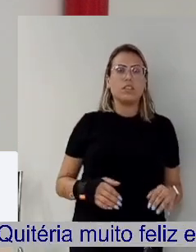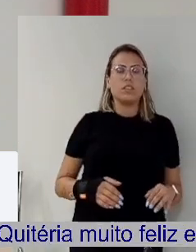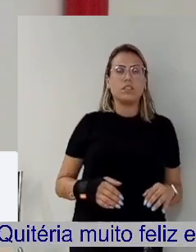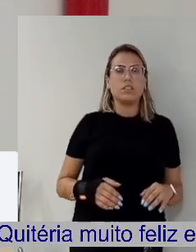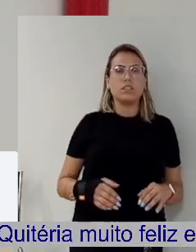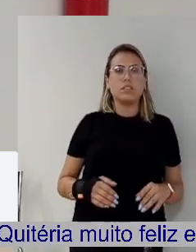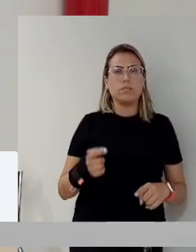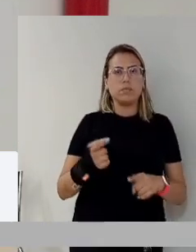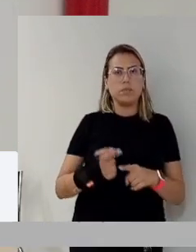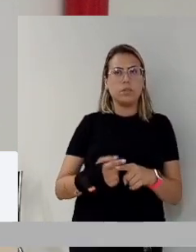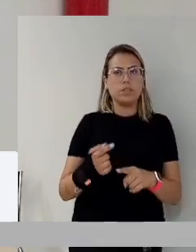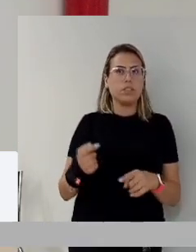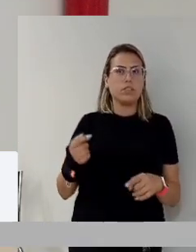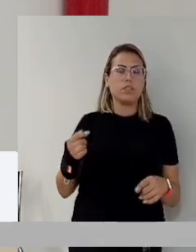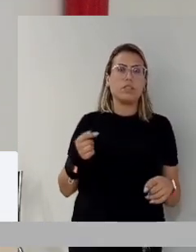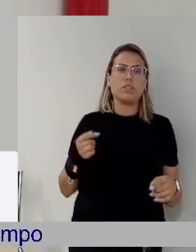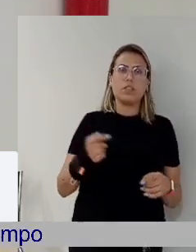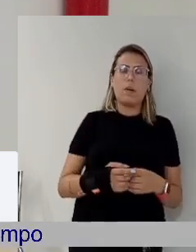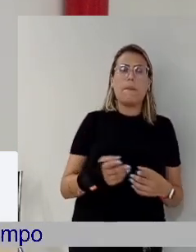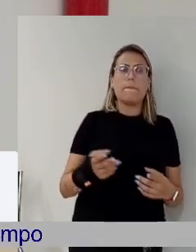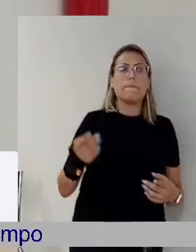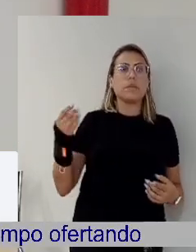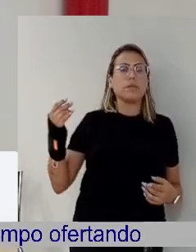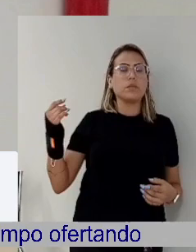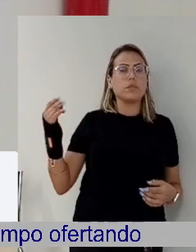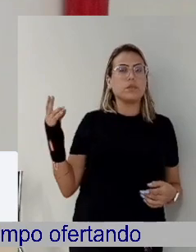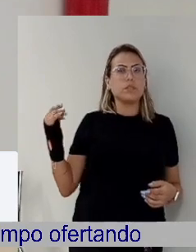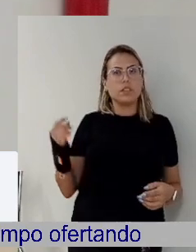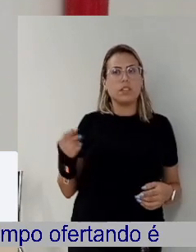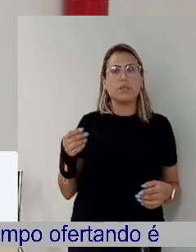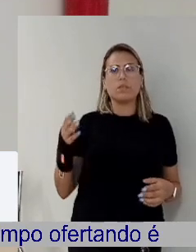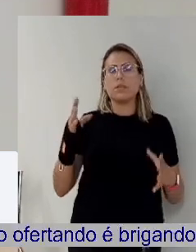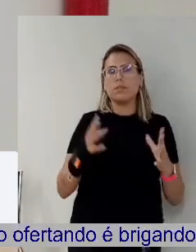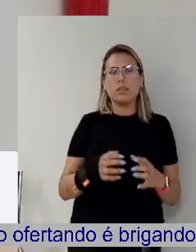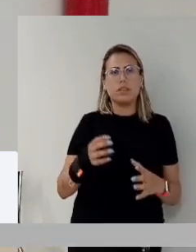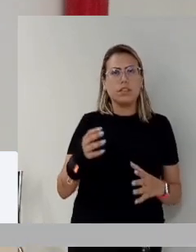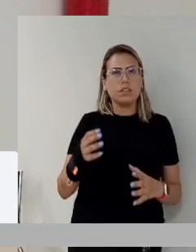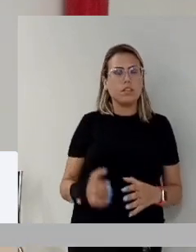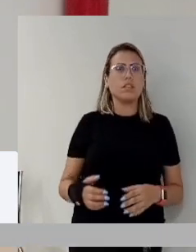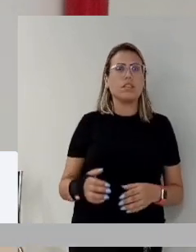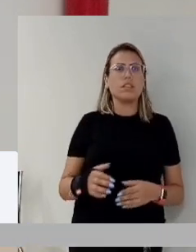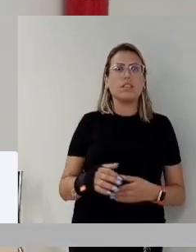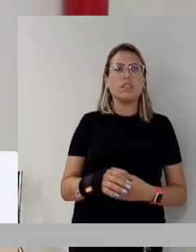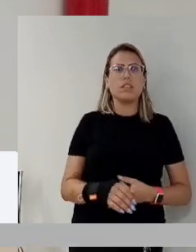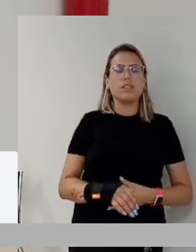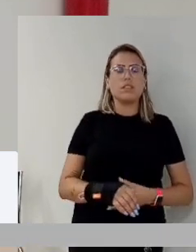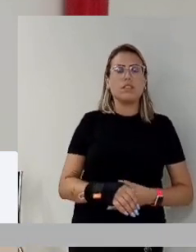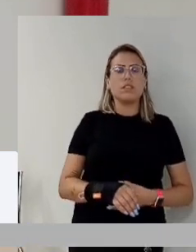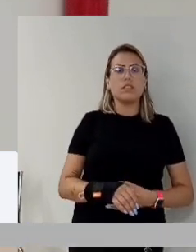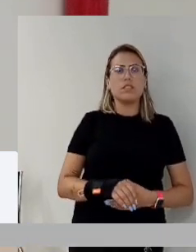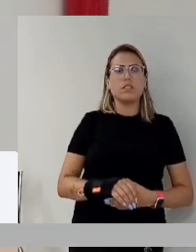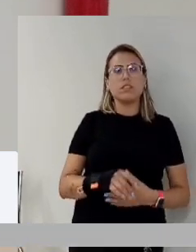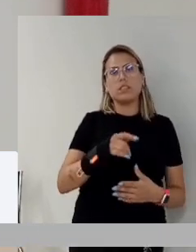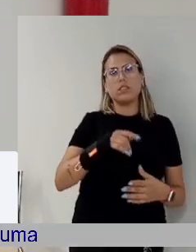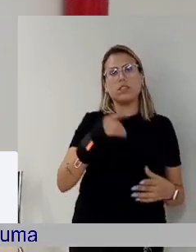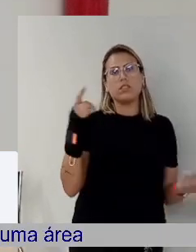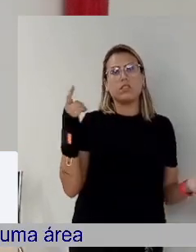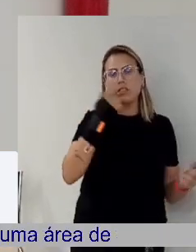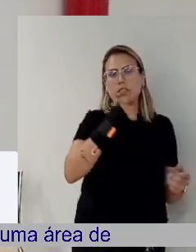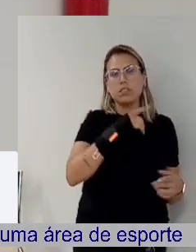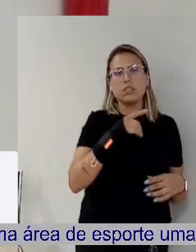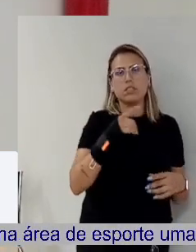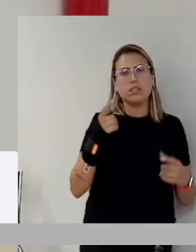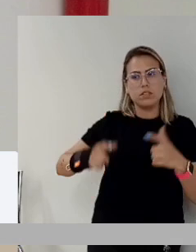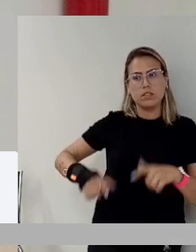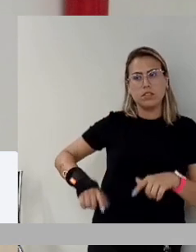satisfeito porque eu venho muito tempo ofertando eh brigando com que realmente seja executada ali uma área de esporte uma área